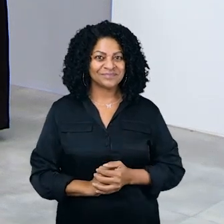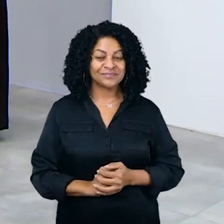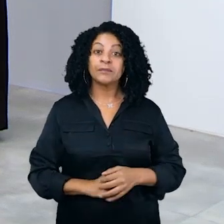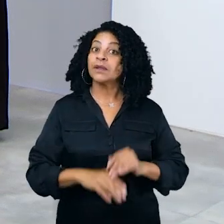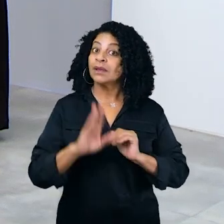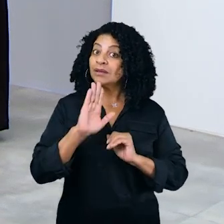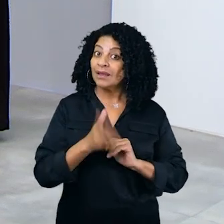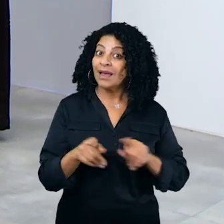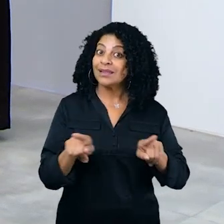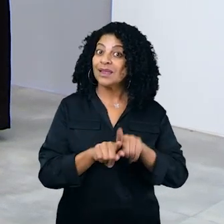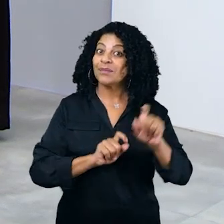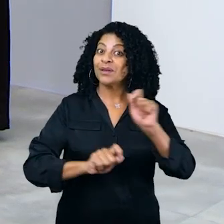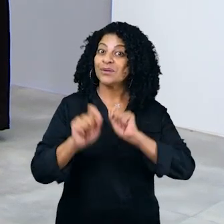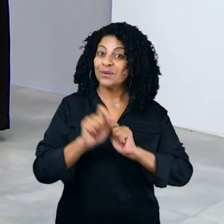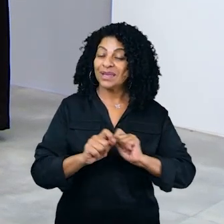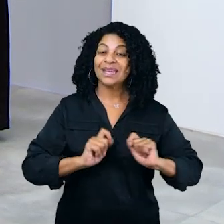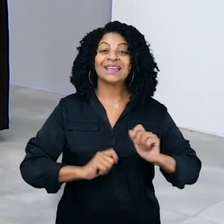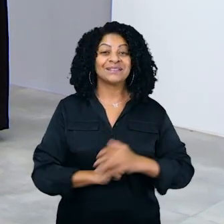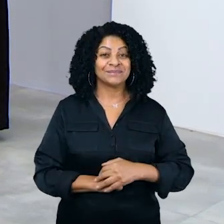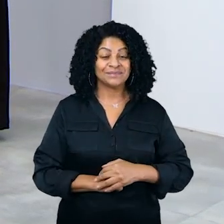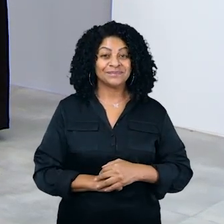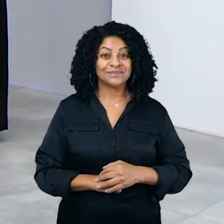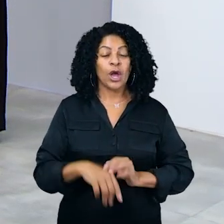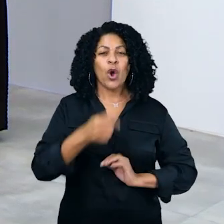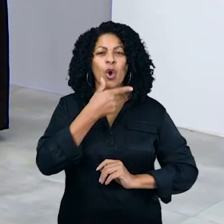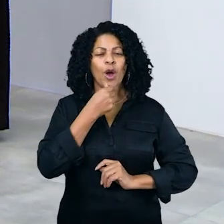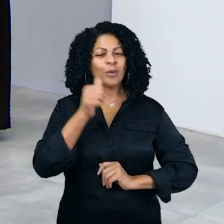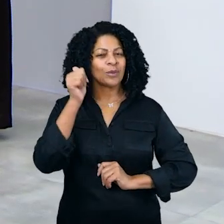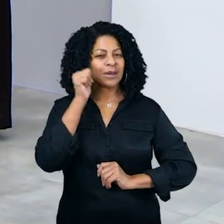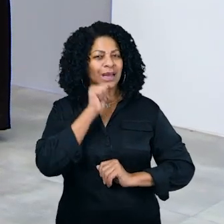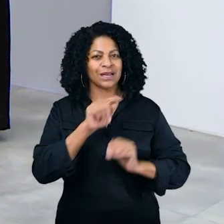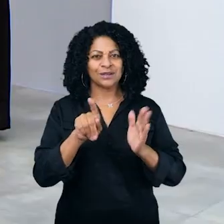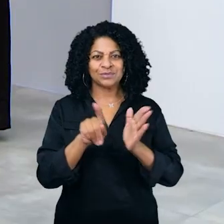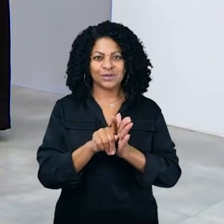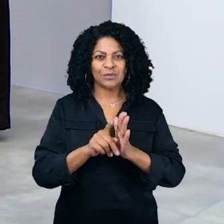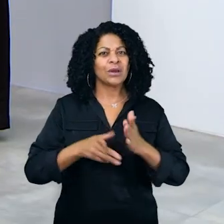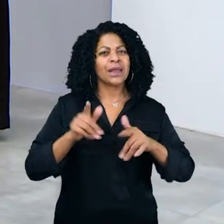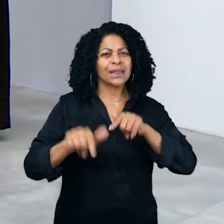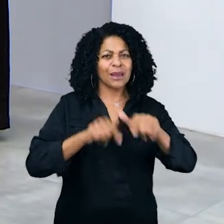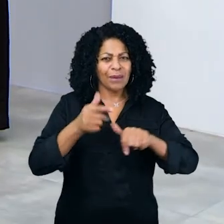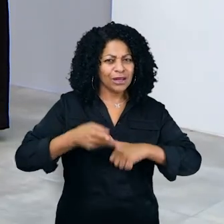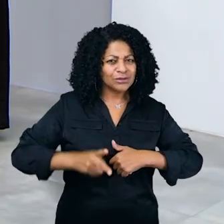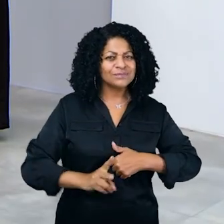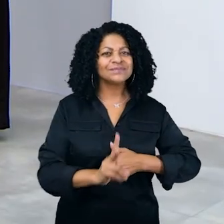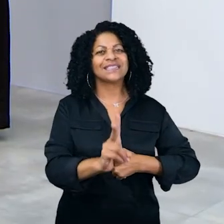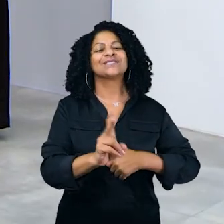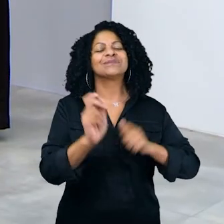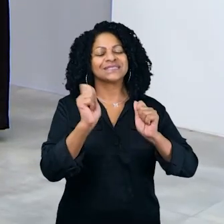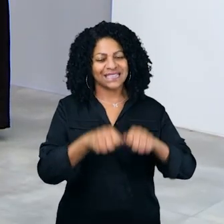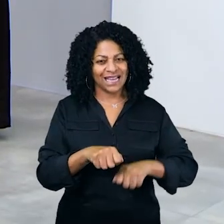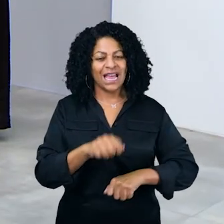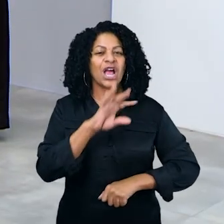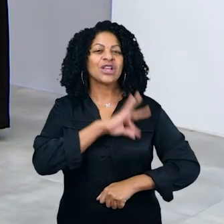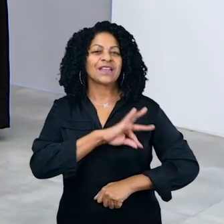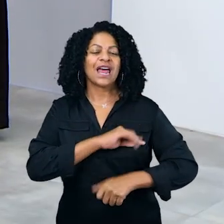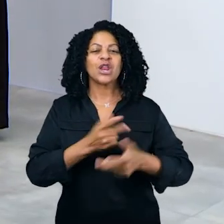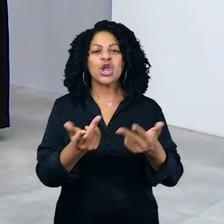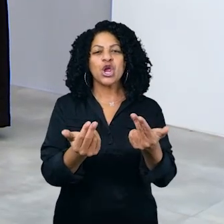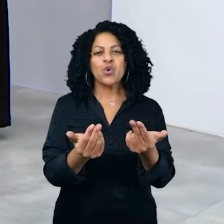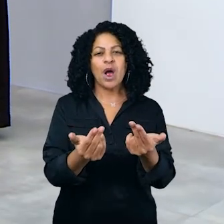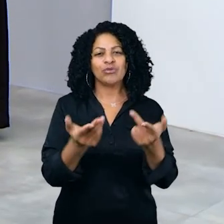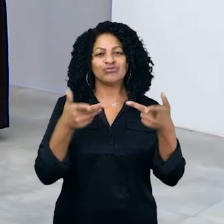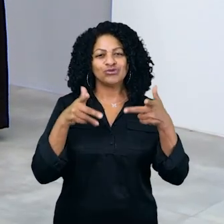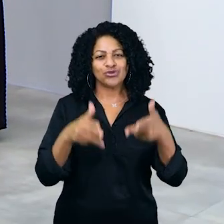Já existe na legislação brasileira a determinação de que homens e mulheres que realizam o mesmo trabalho sejam remunerados da